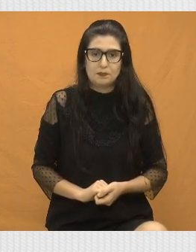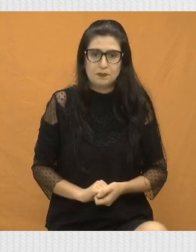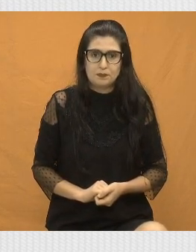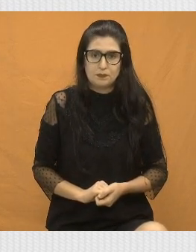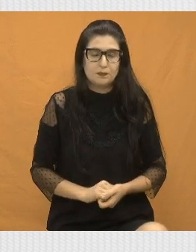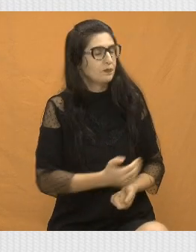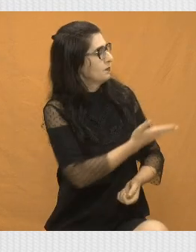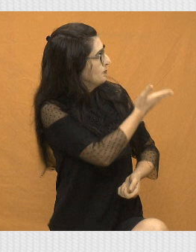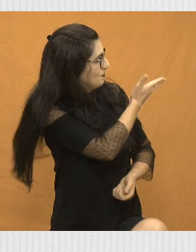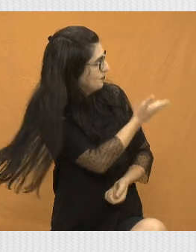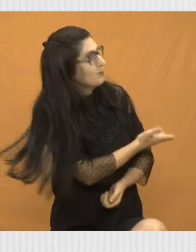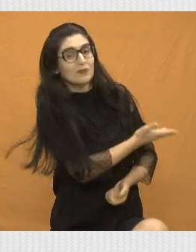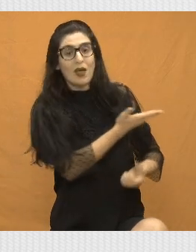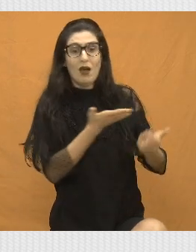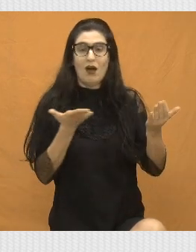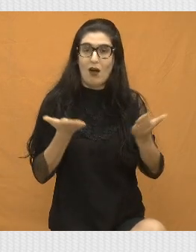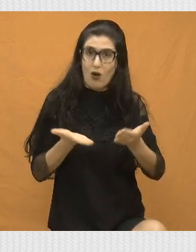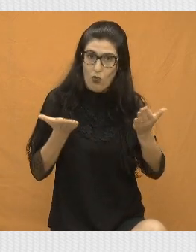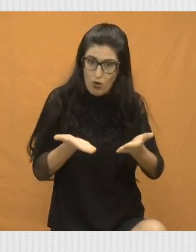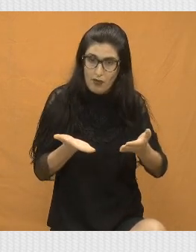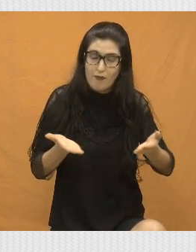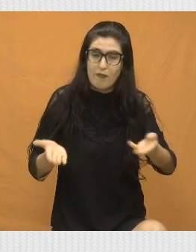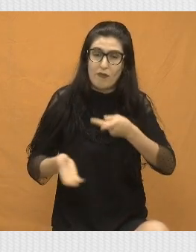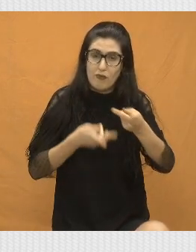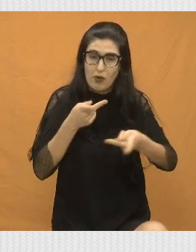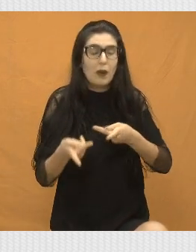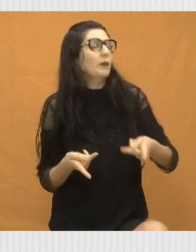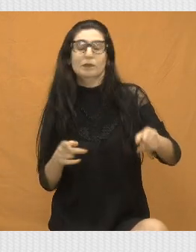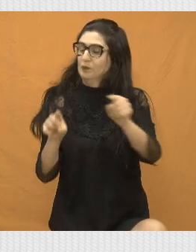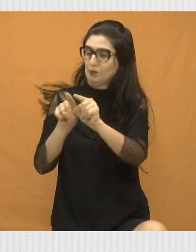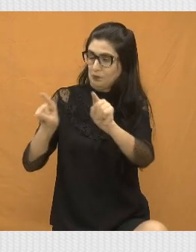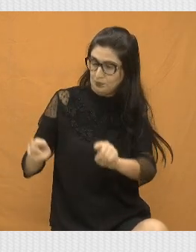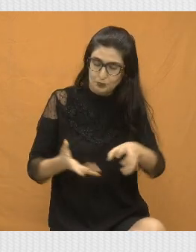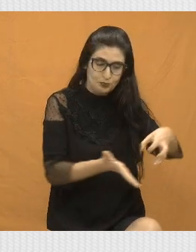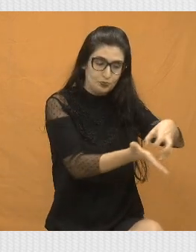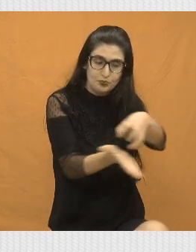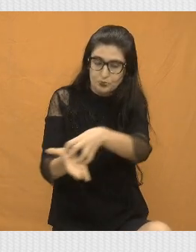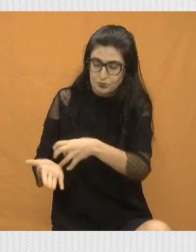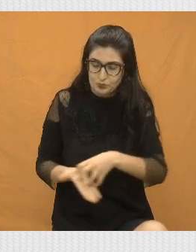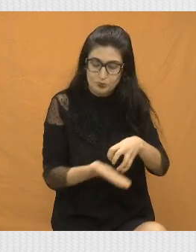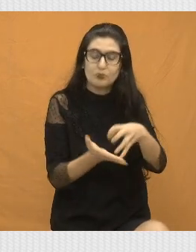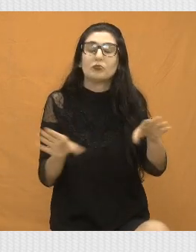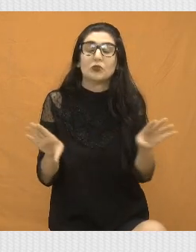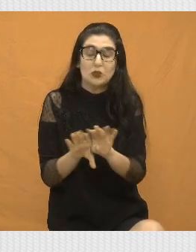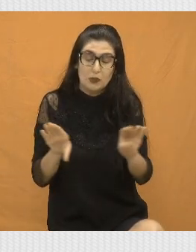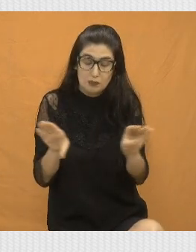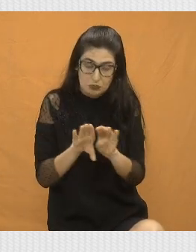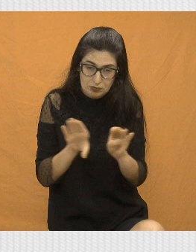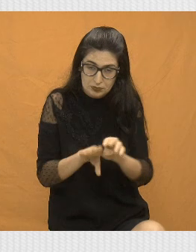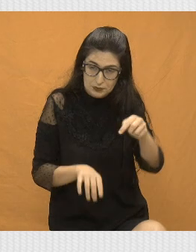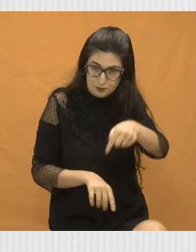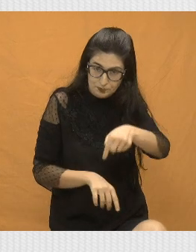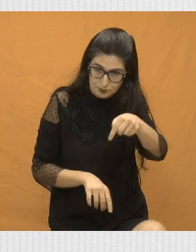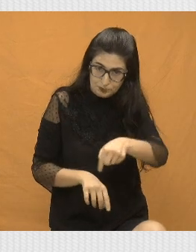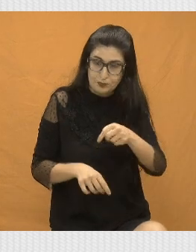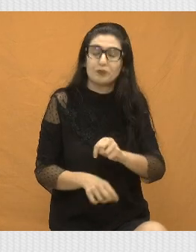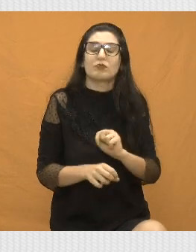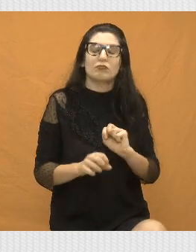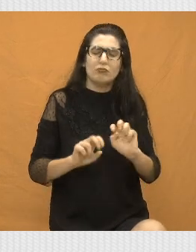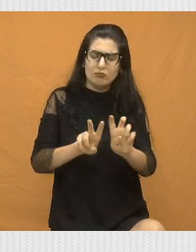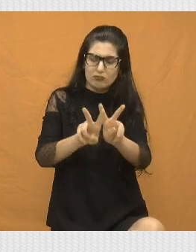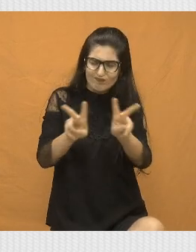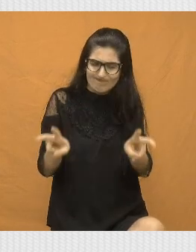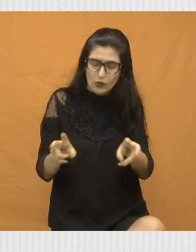Vamos falar um pouquinho agora sobre pessoal e encargos. Também aqui foi colocado uma observação